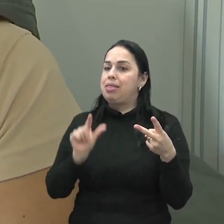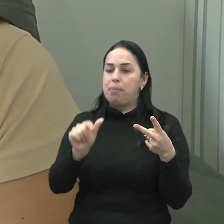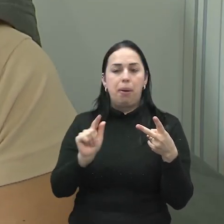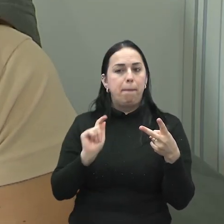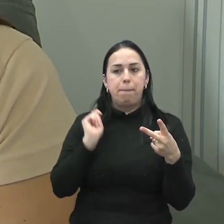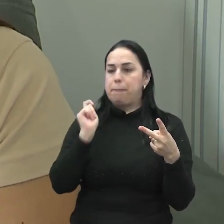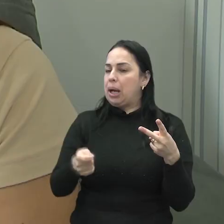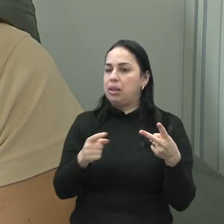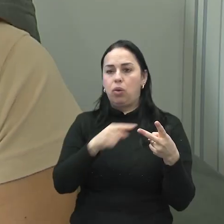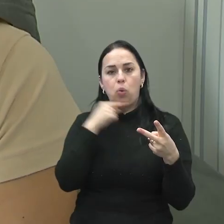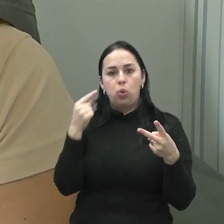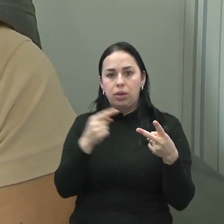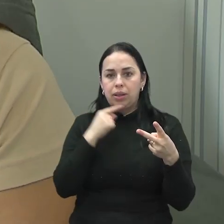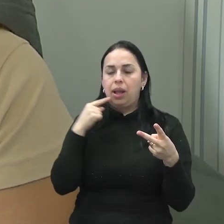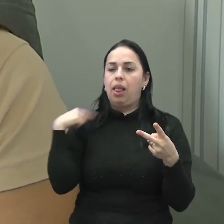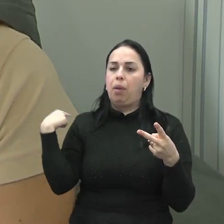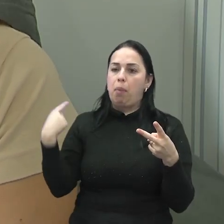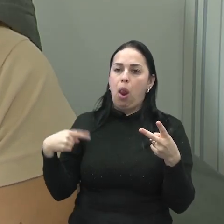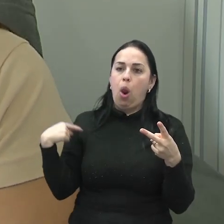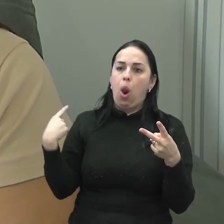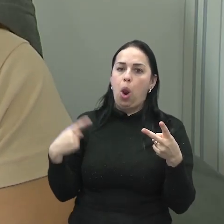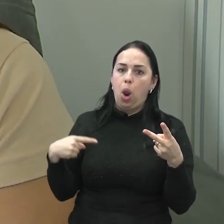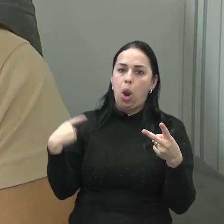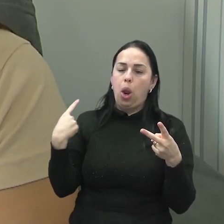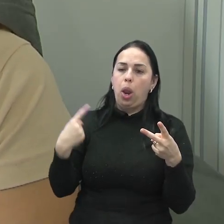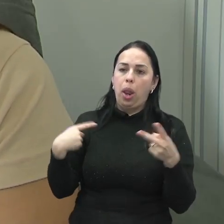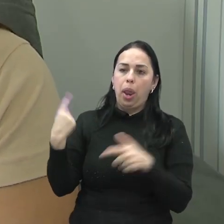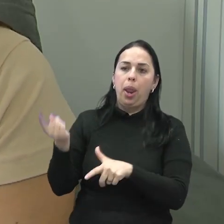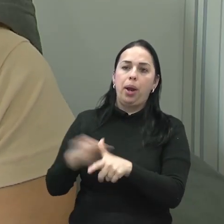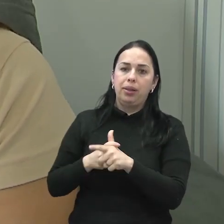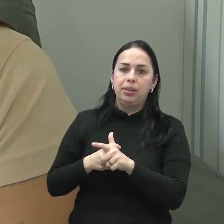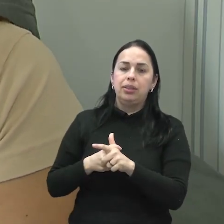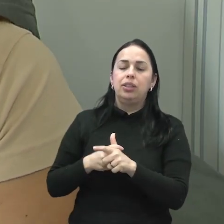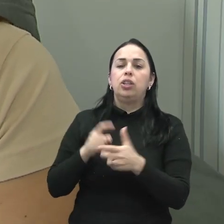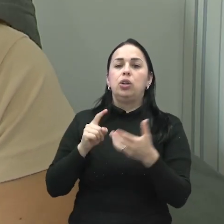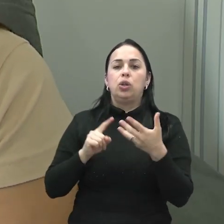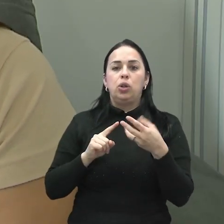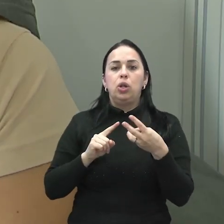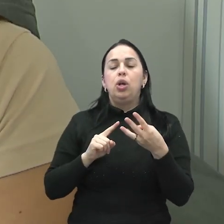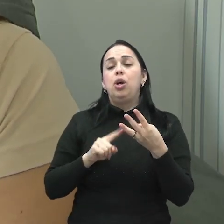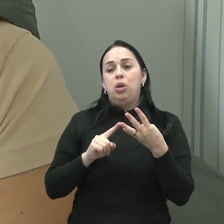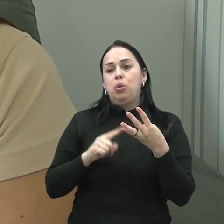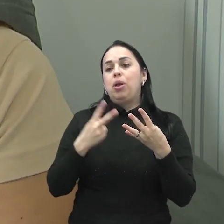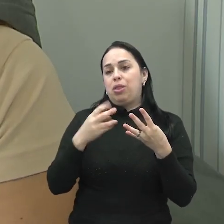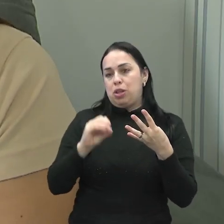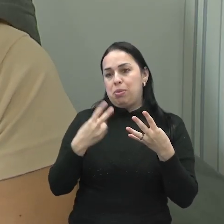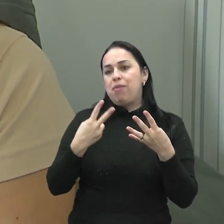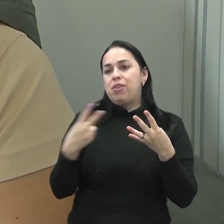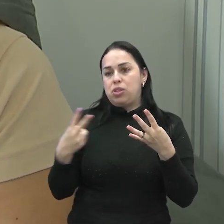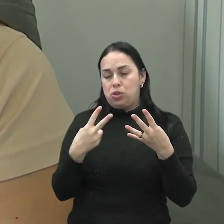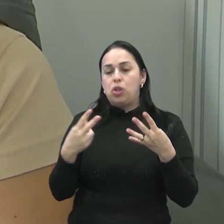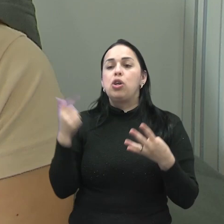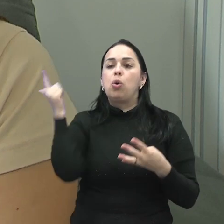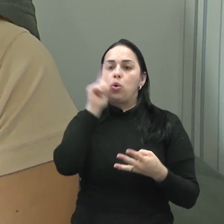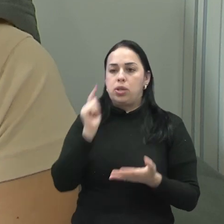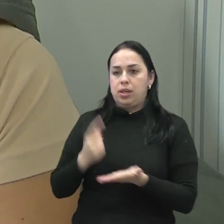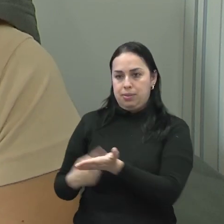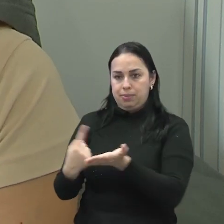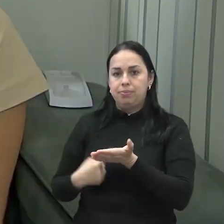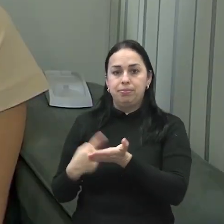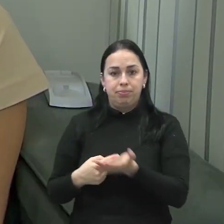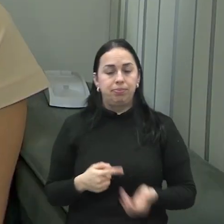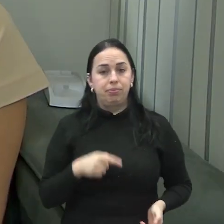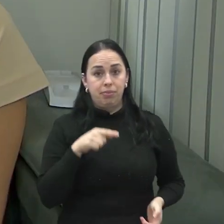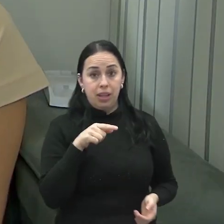E aí depois eu não consegui pagar mais e ficou a dívida. E em 2022 que eu consegui fazer a